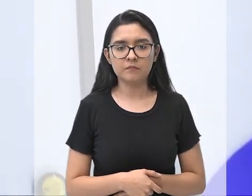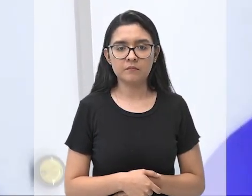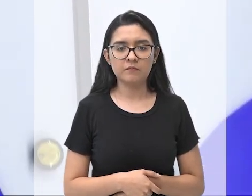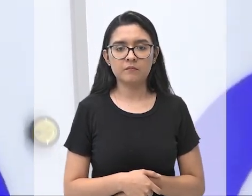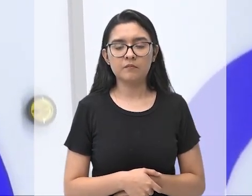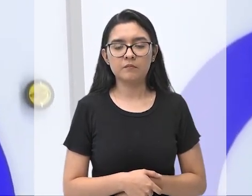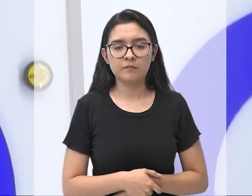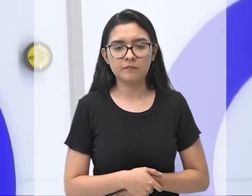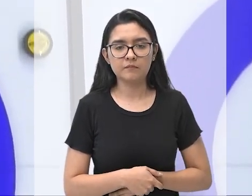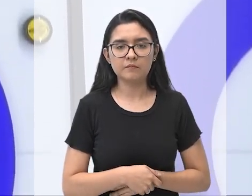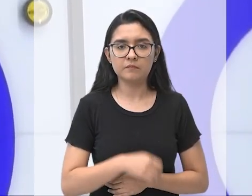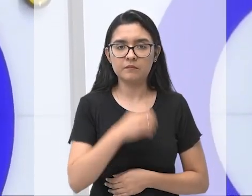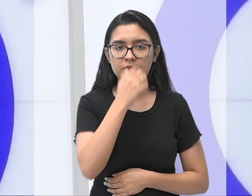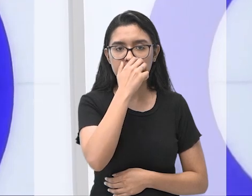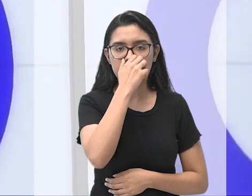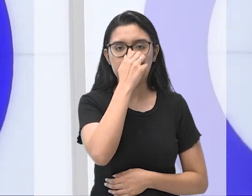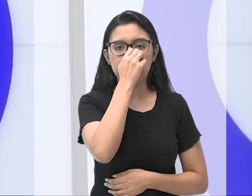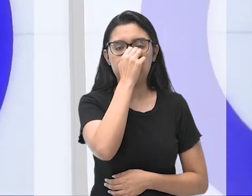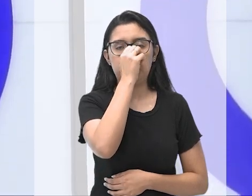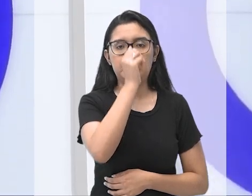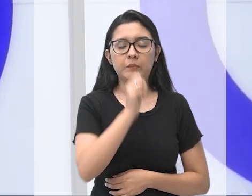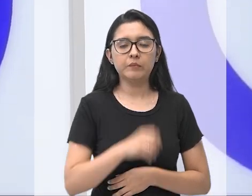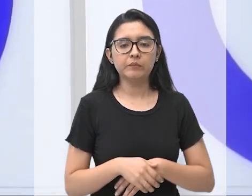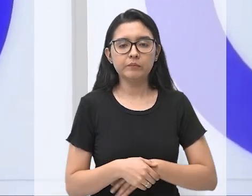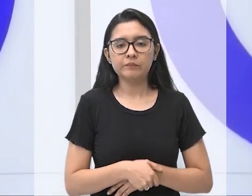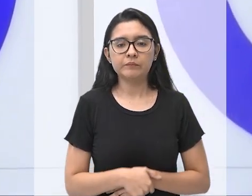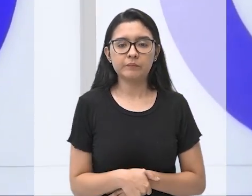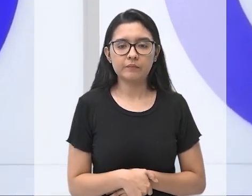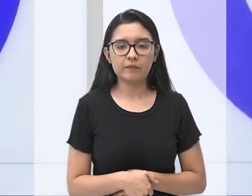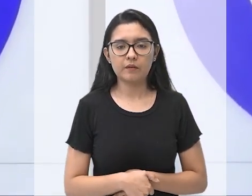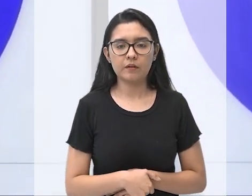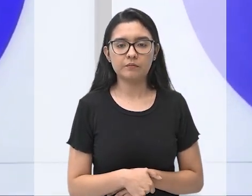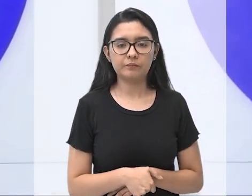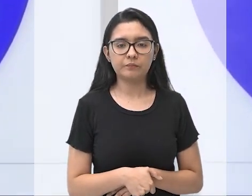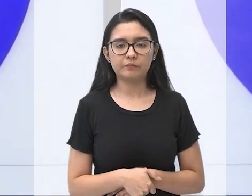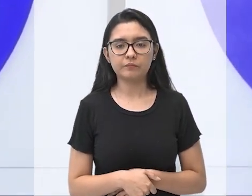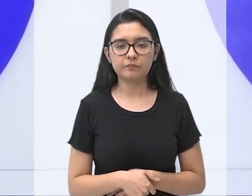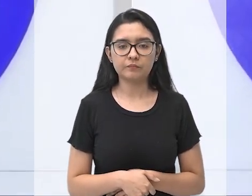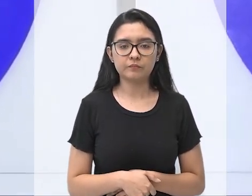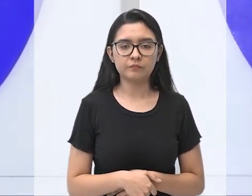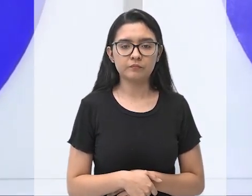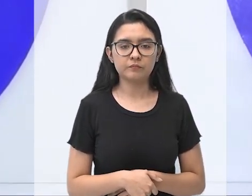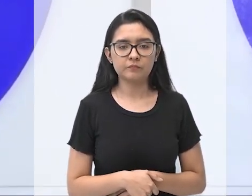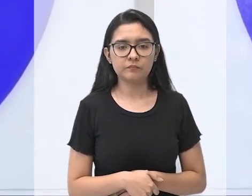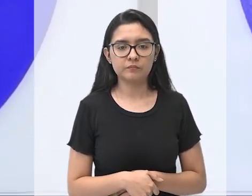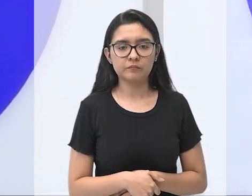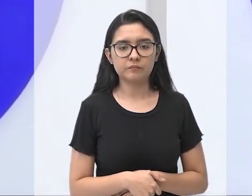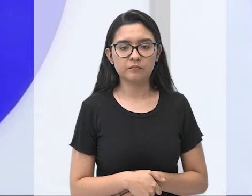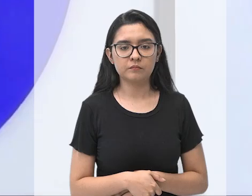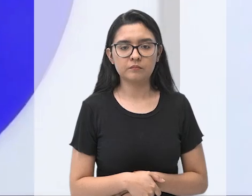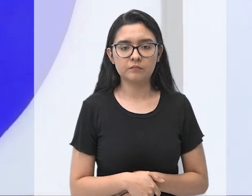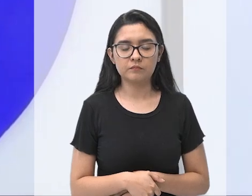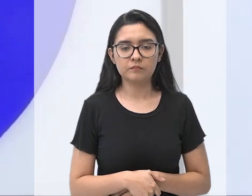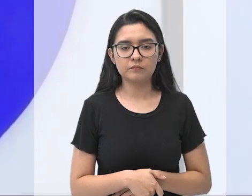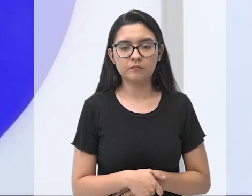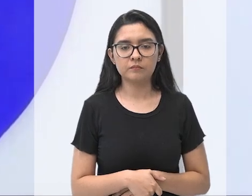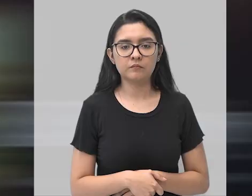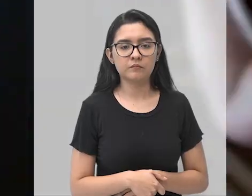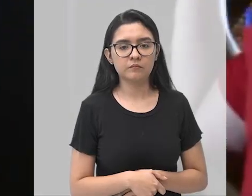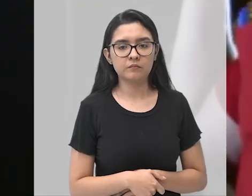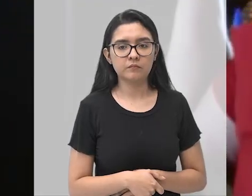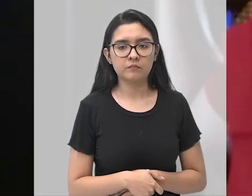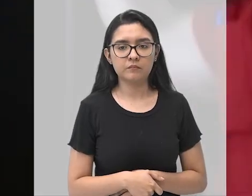outro ponto, os competidores precisam de uma pontaria precisa ao usar os